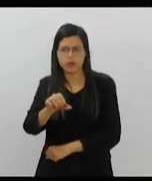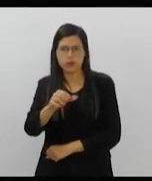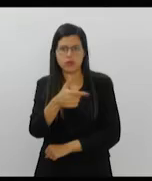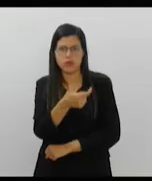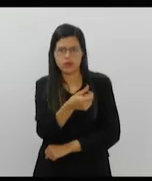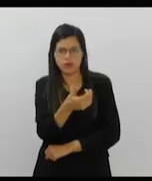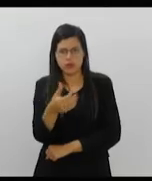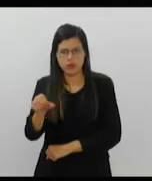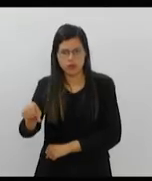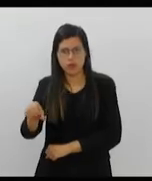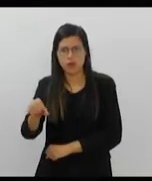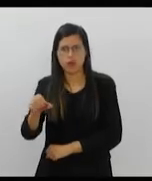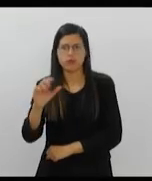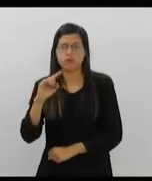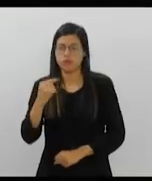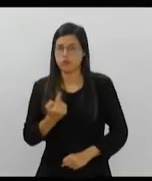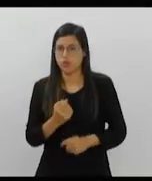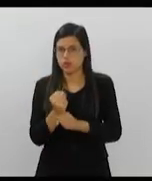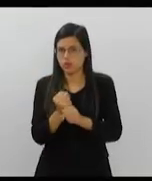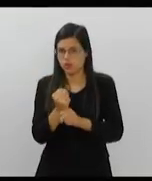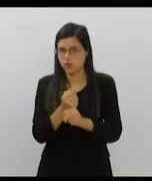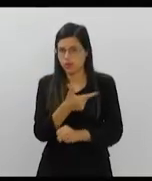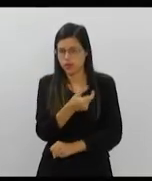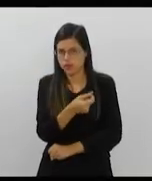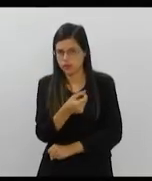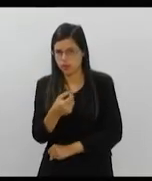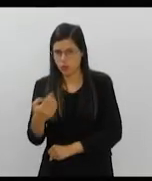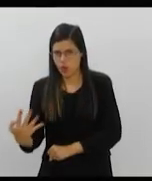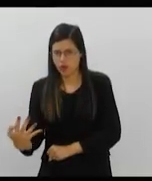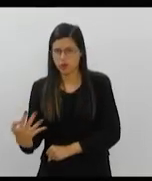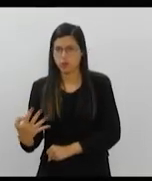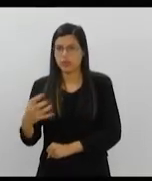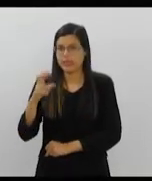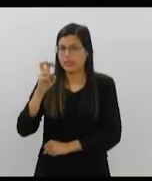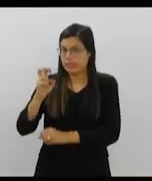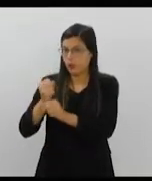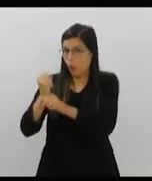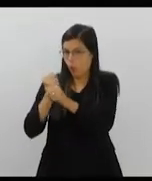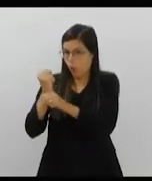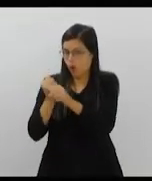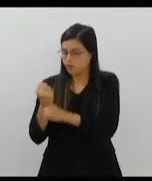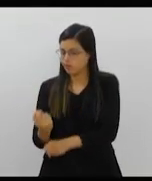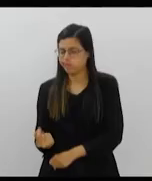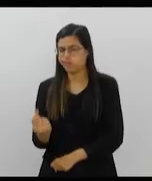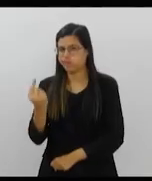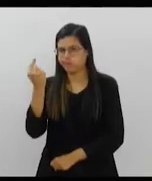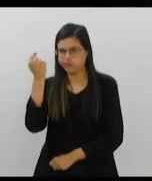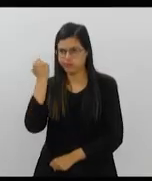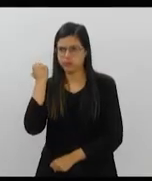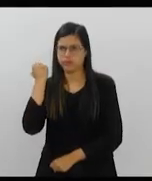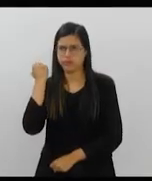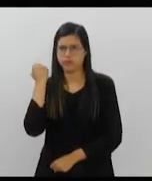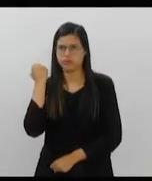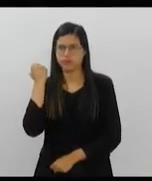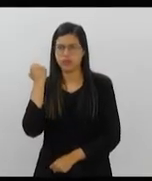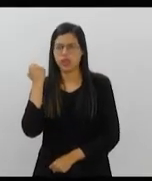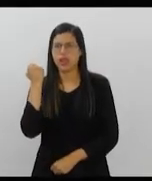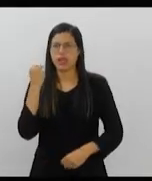2019, nós estamos em 24, há 5 anos atrás, esta